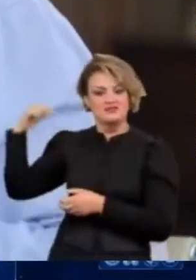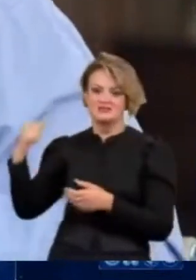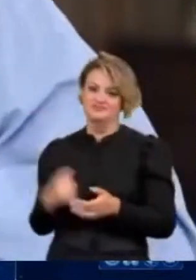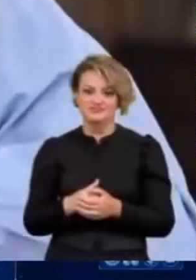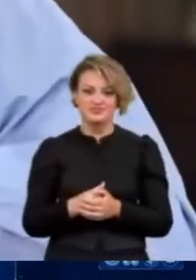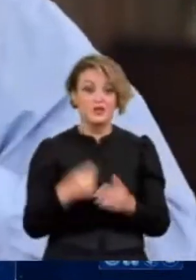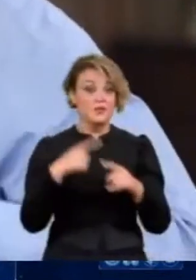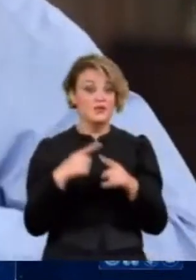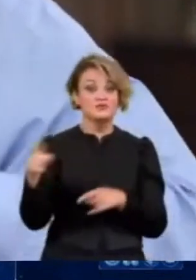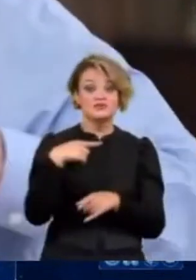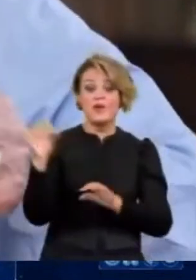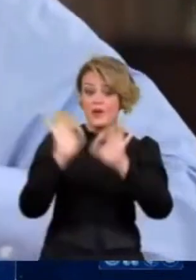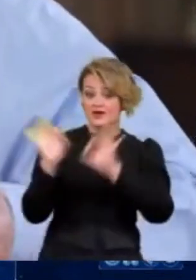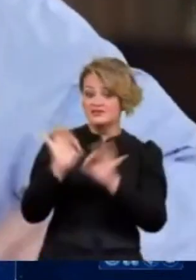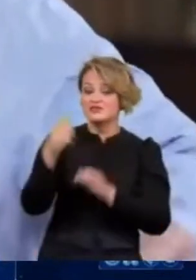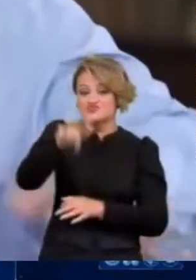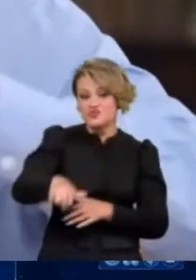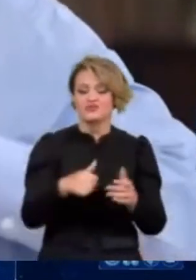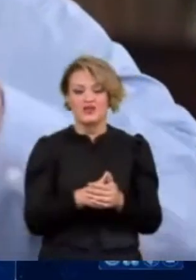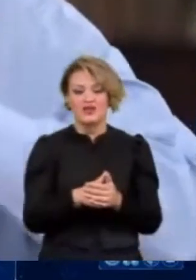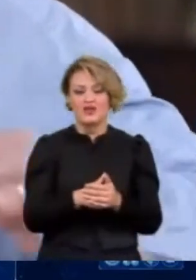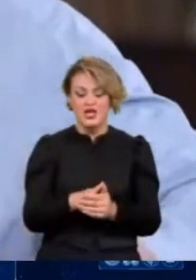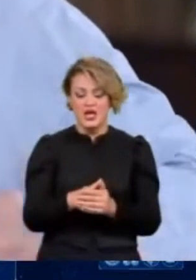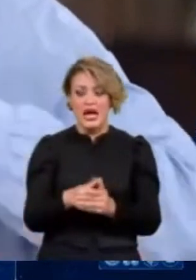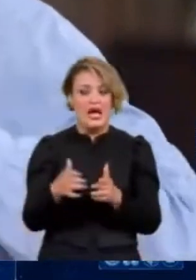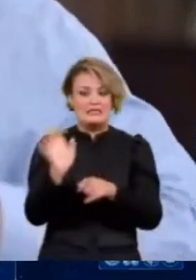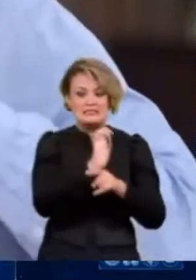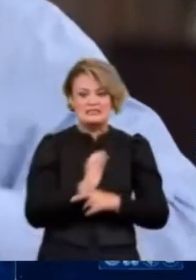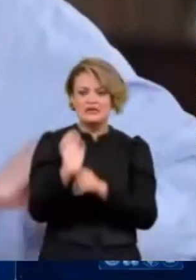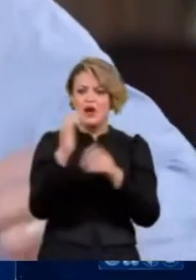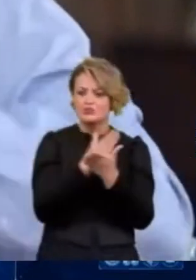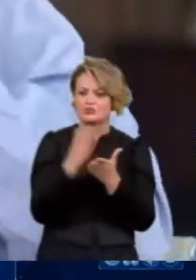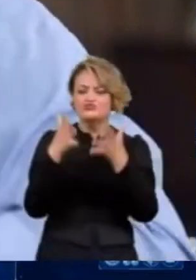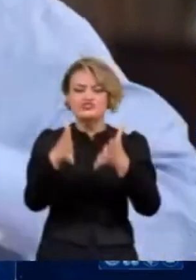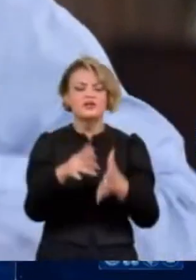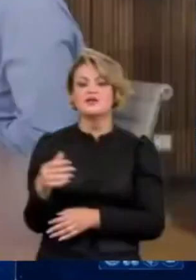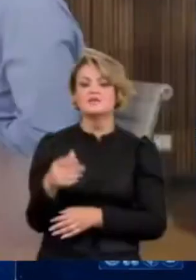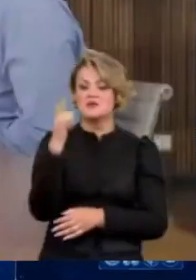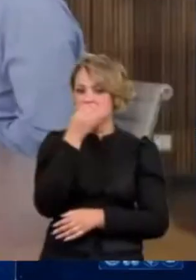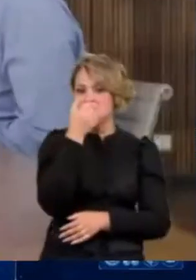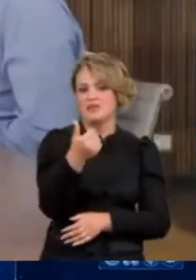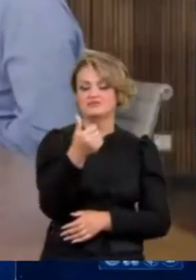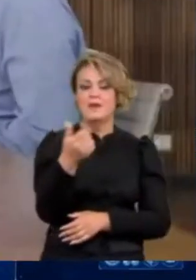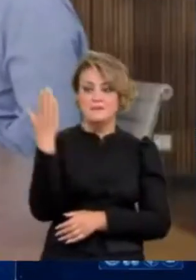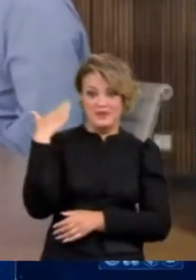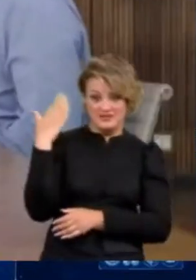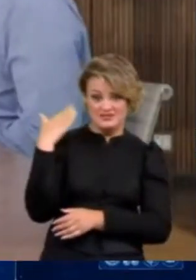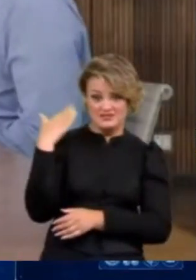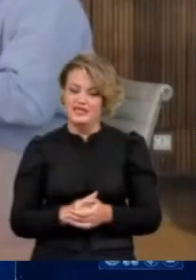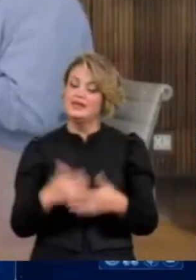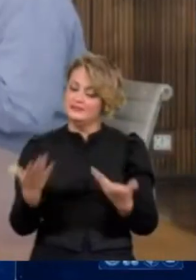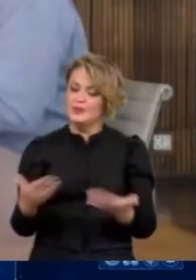eu vou eu vou passando rapidinho para vocês aqui e vou abrir o áudio em alguns momentos só falei olha Lu parece